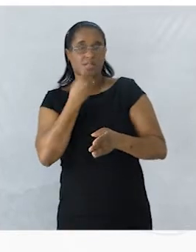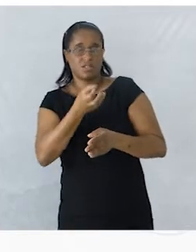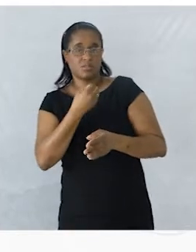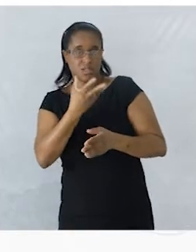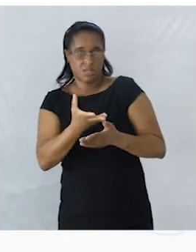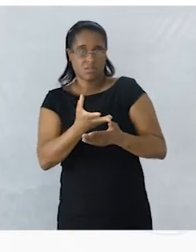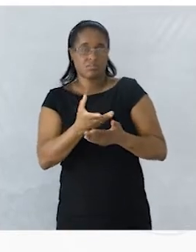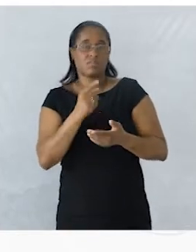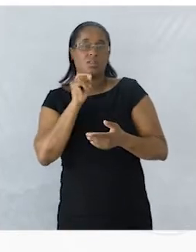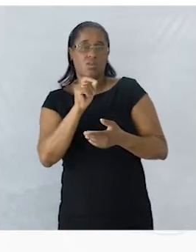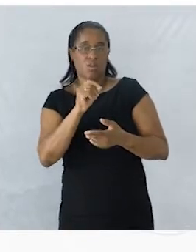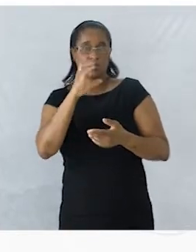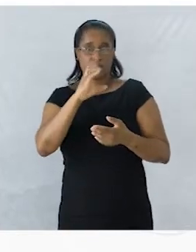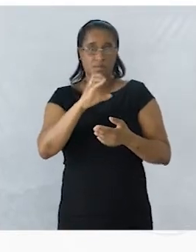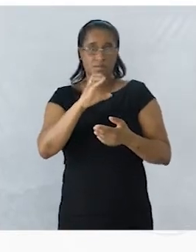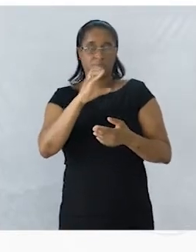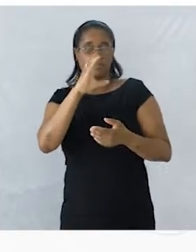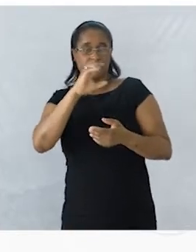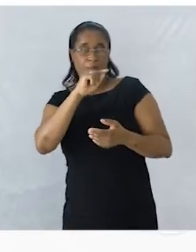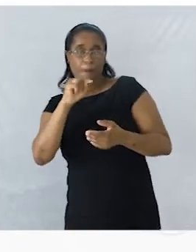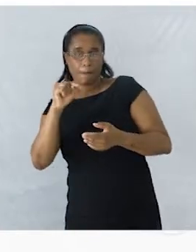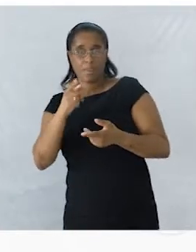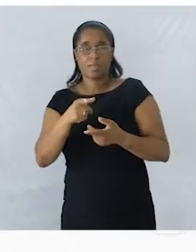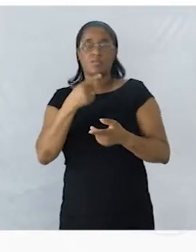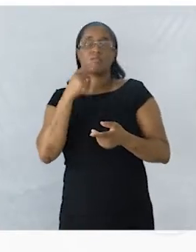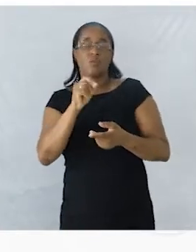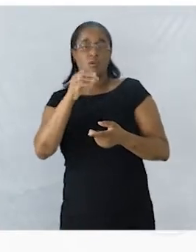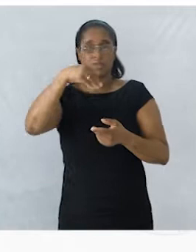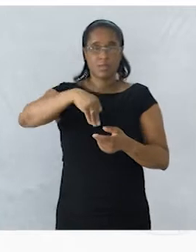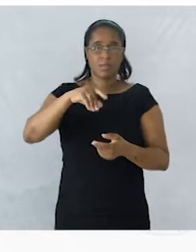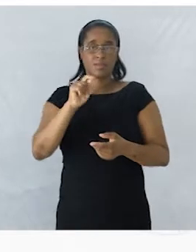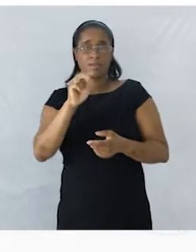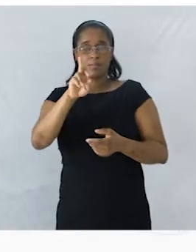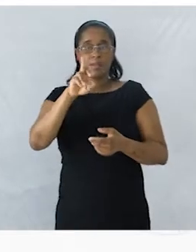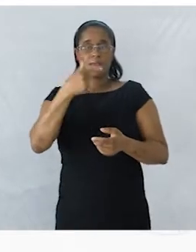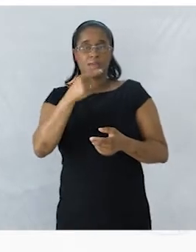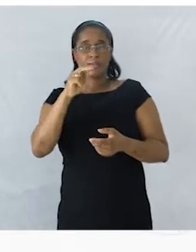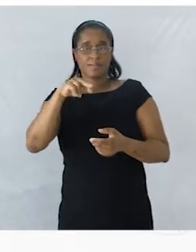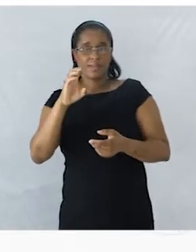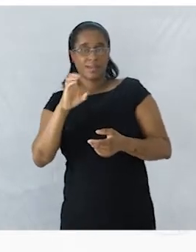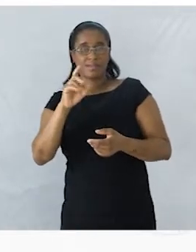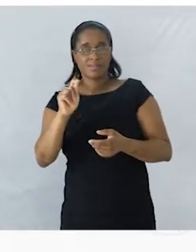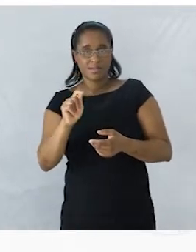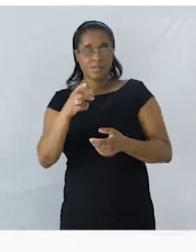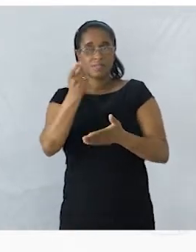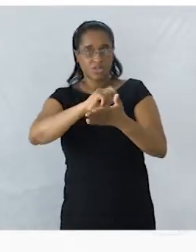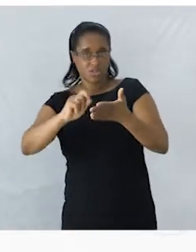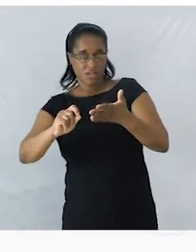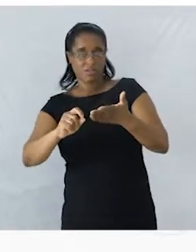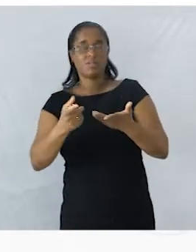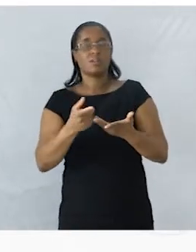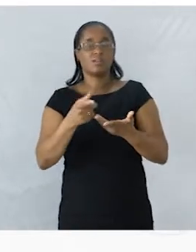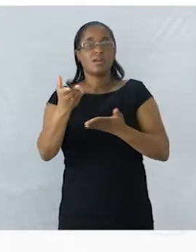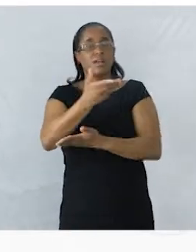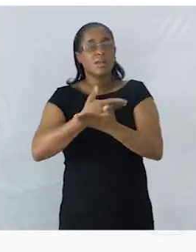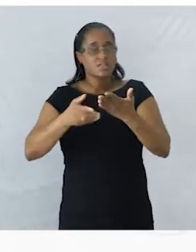chama pertence, chamado de símbolo de pertence, para notar ou para escrever a relação de